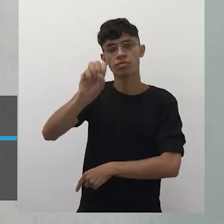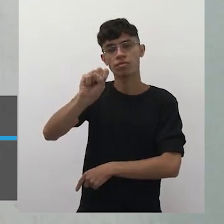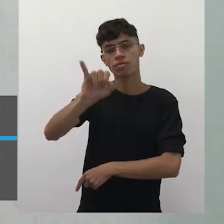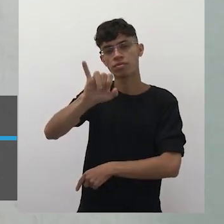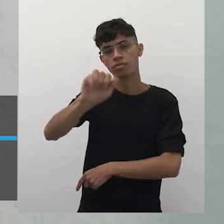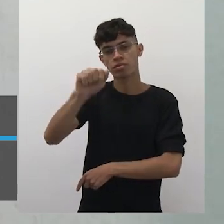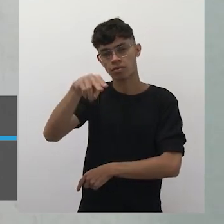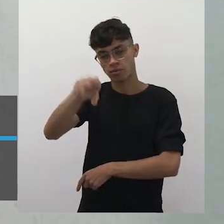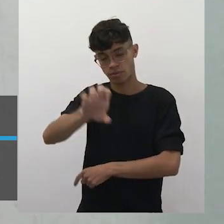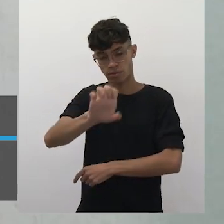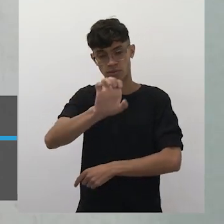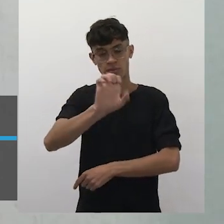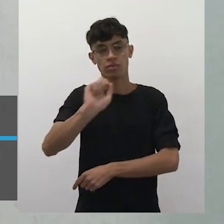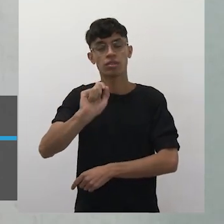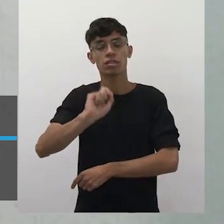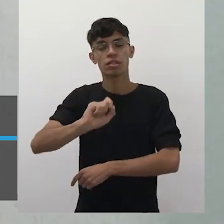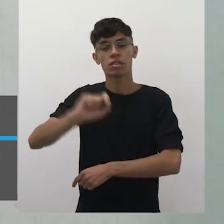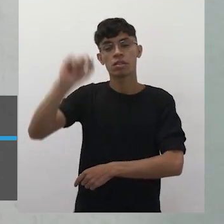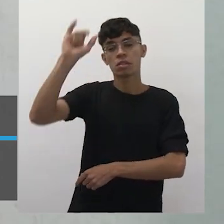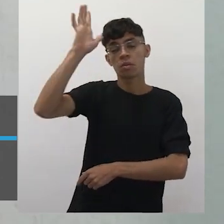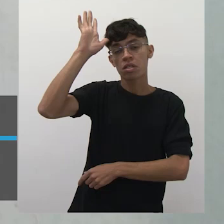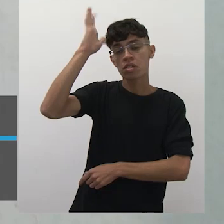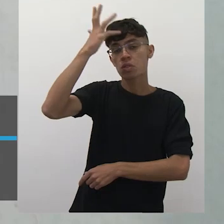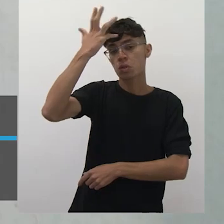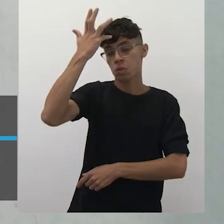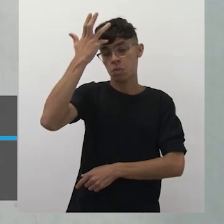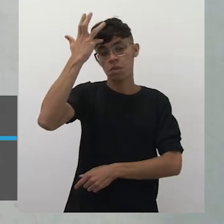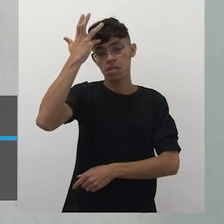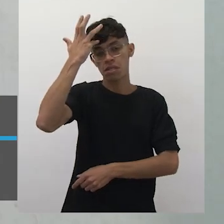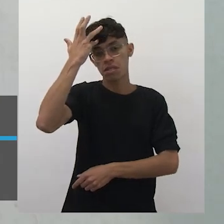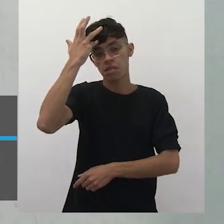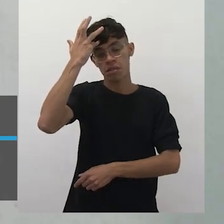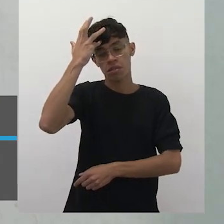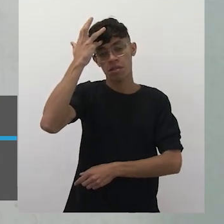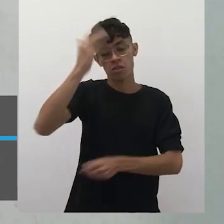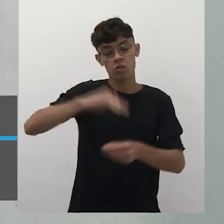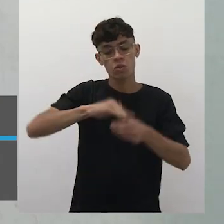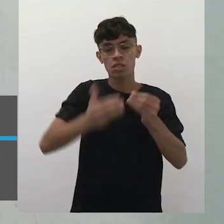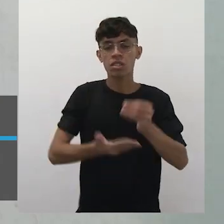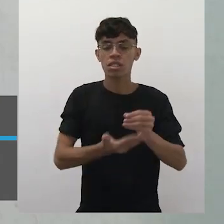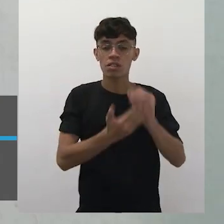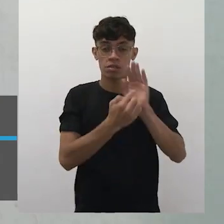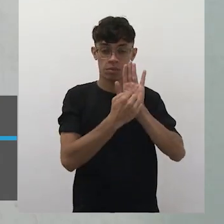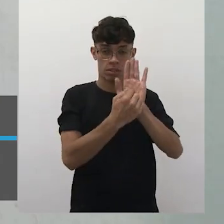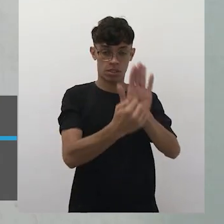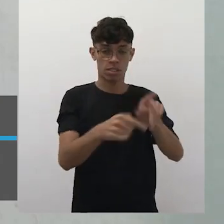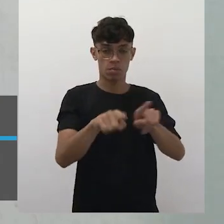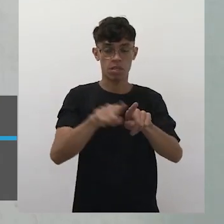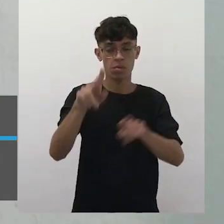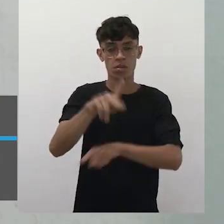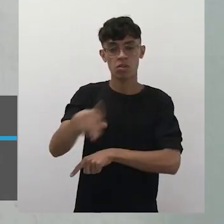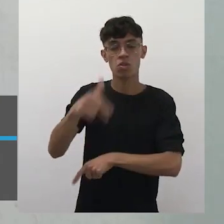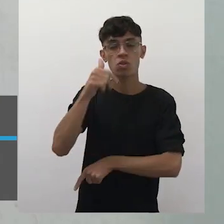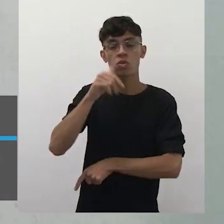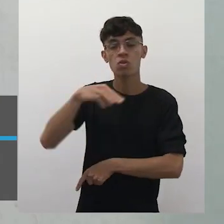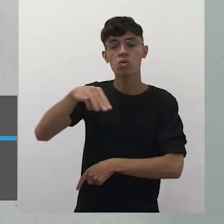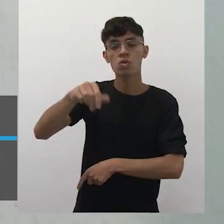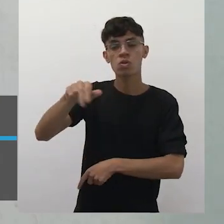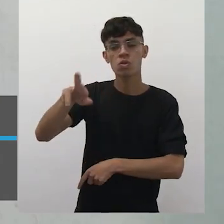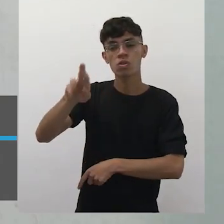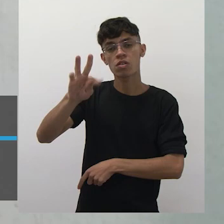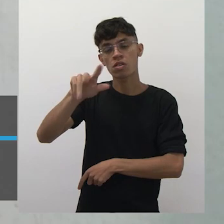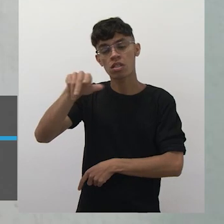Rosiane, apresentando soluções sustentáveis. Professora Marta, debatendo